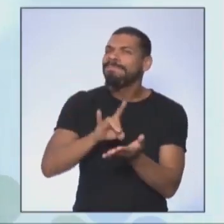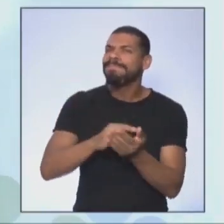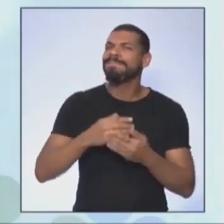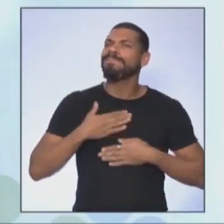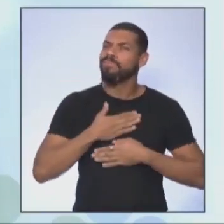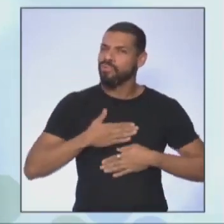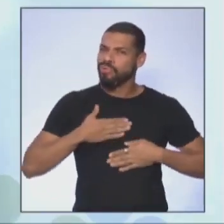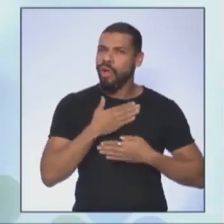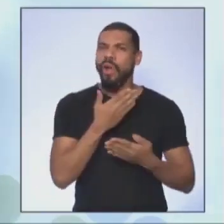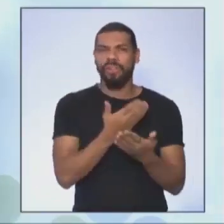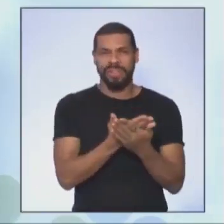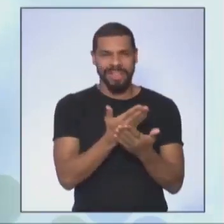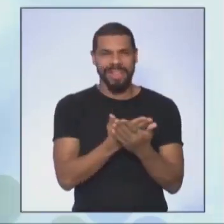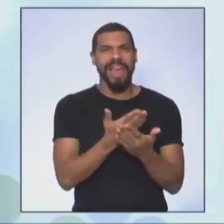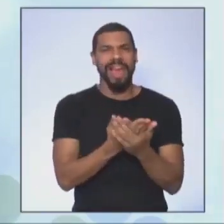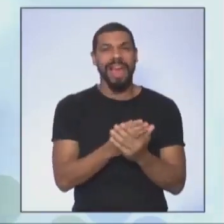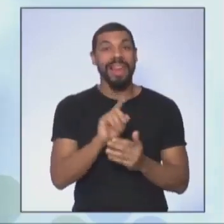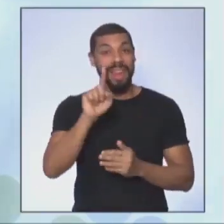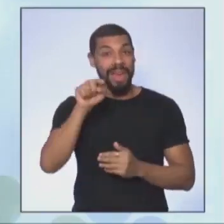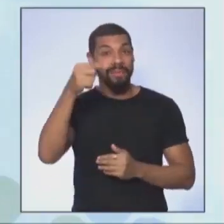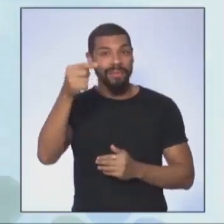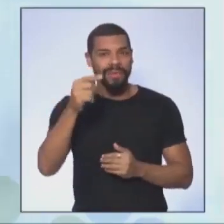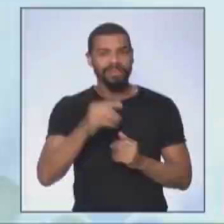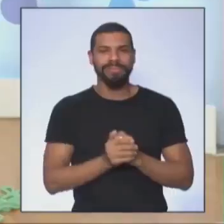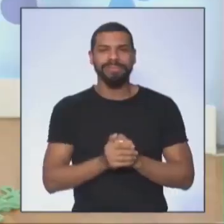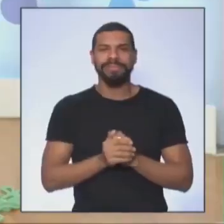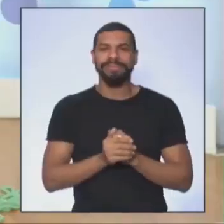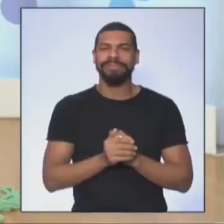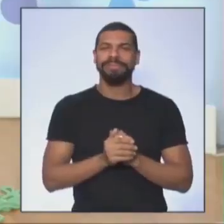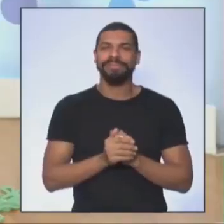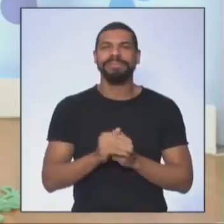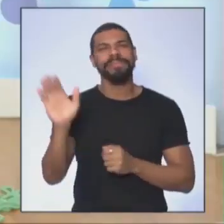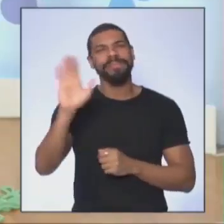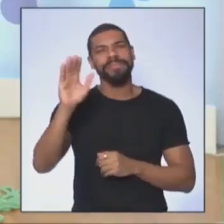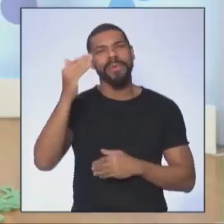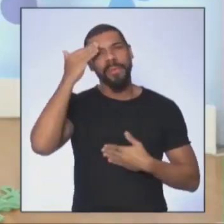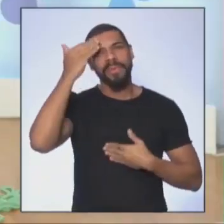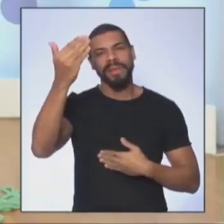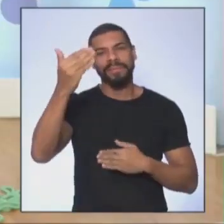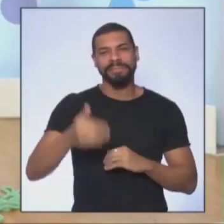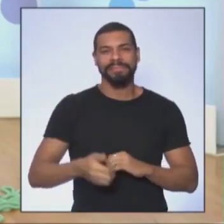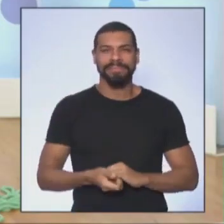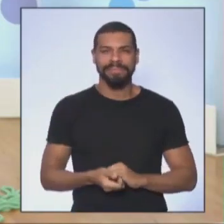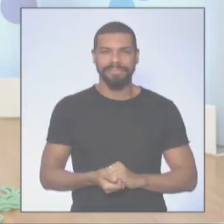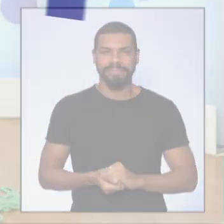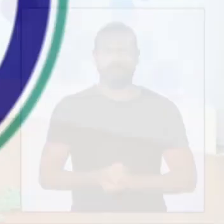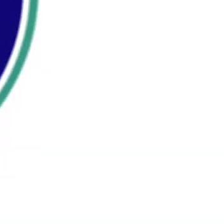gostado dessa aula e eu espero ver vocês lá no Minuto Exatas. Muito obrigado. Tchau, tchau.